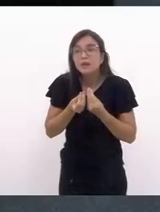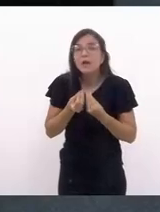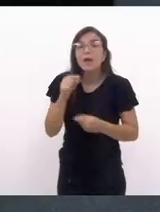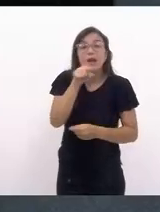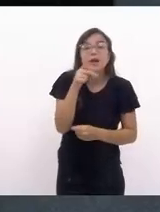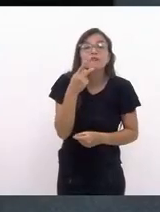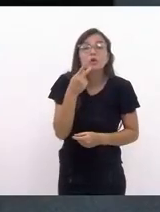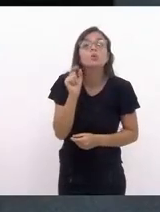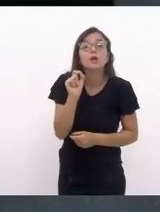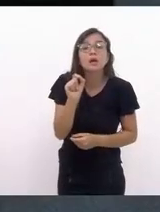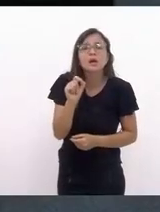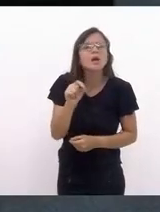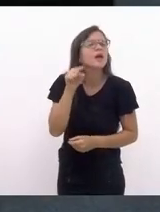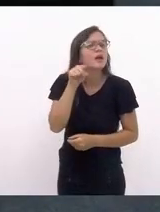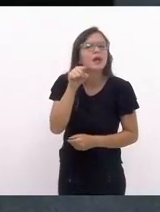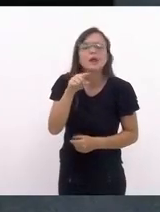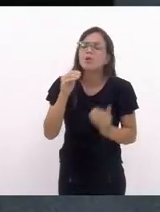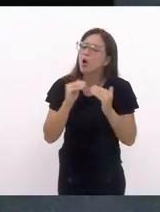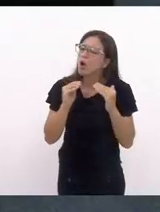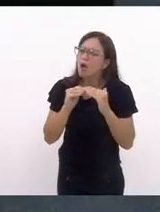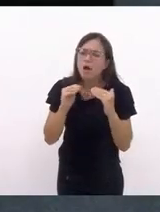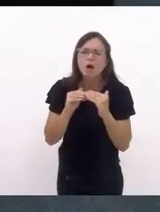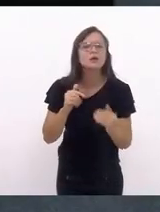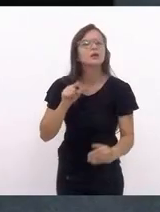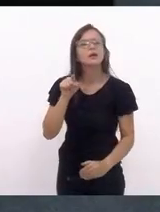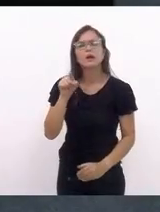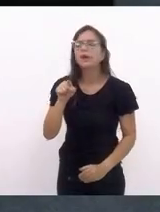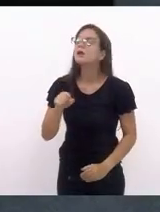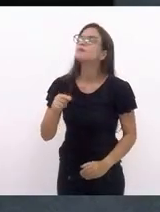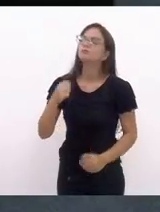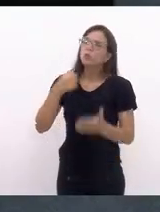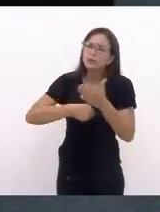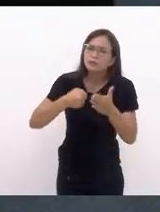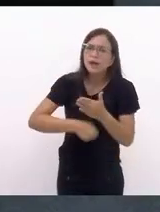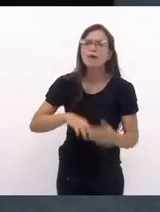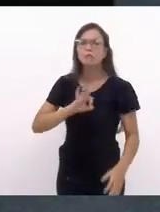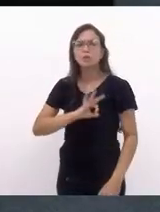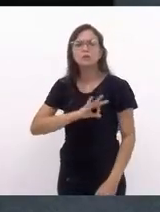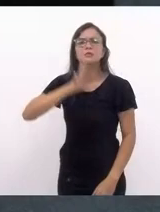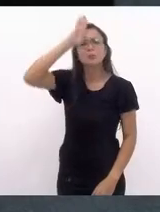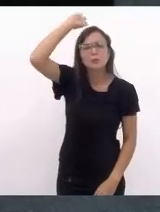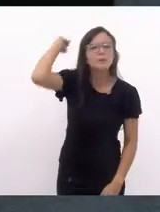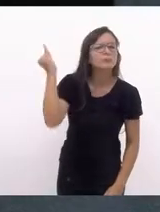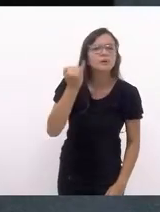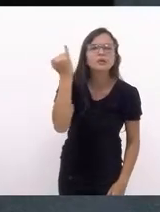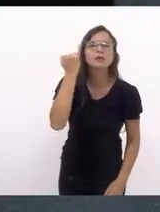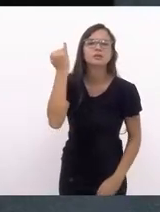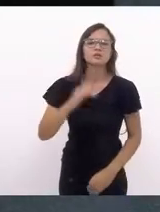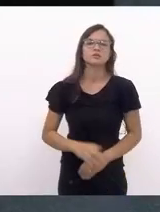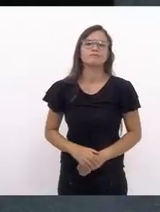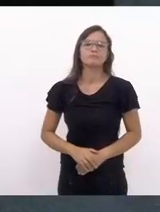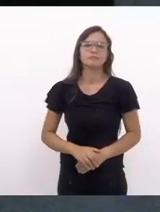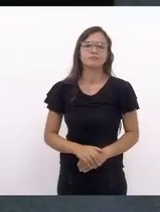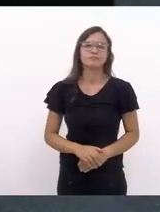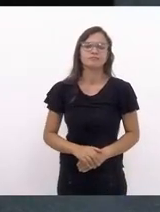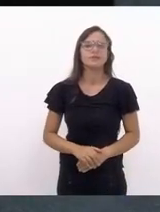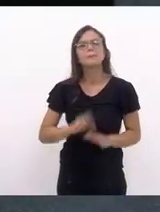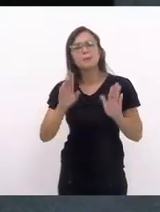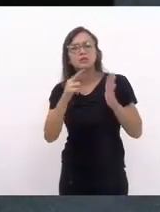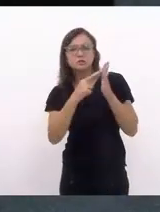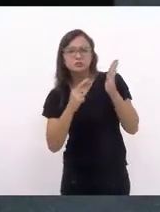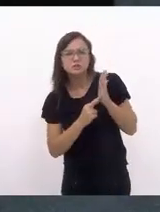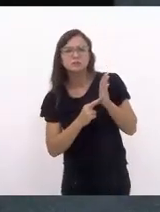favor da Polícia Militar do Rio de Janeiro e dos Bombeiros mas devido ao regime de recuperação fiscal não pode igualar